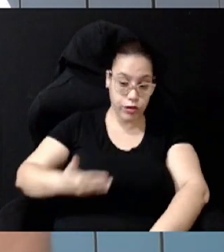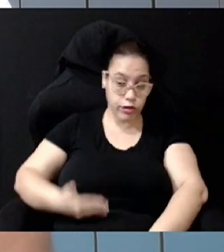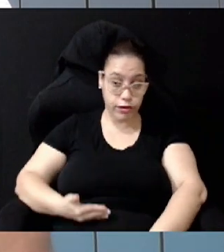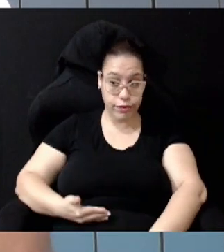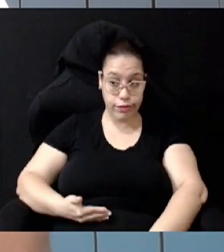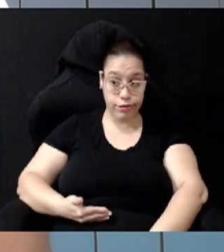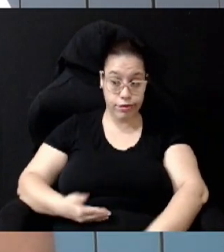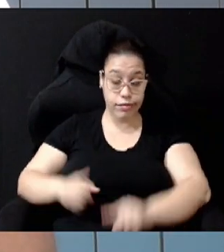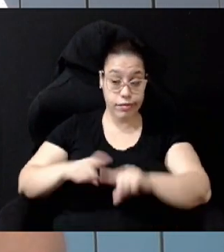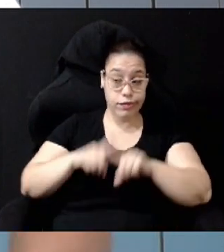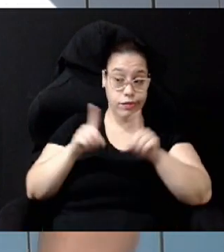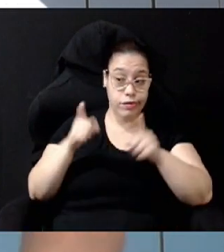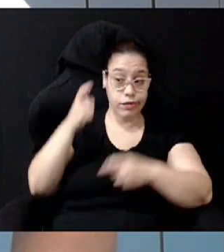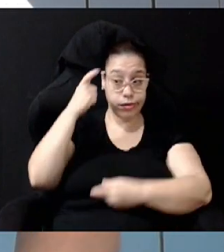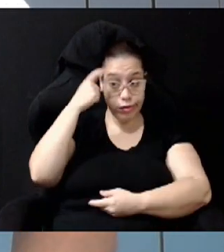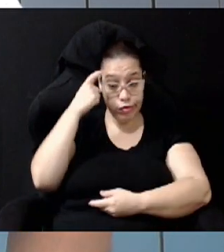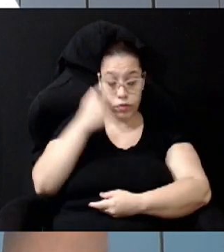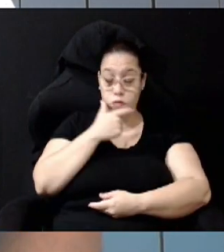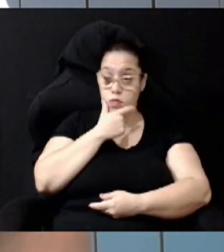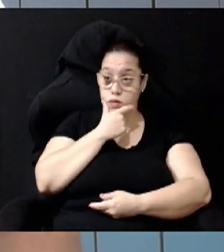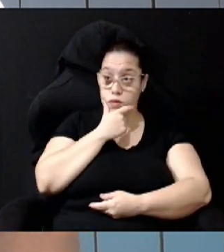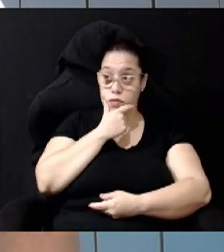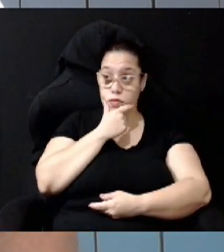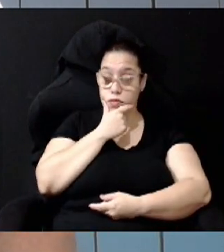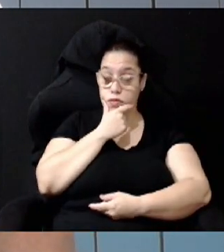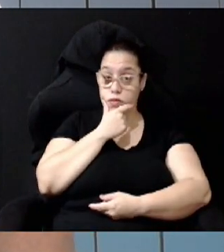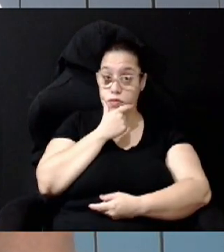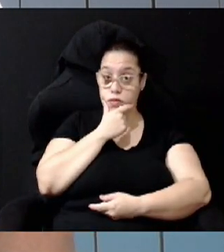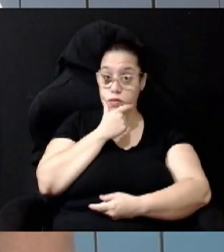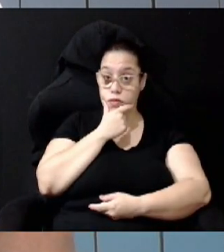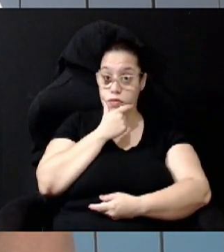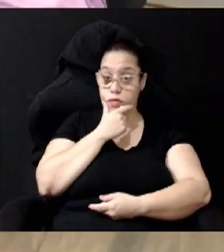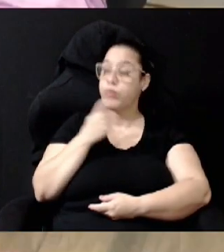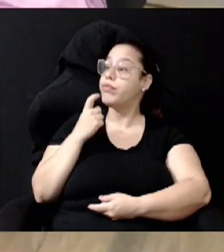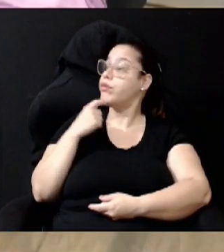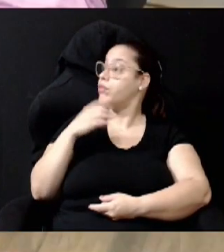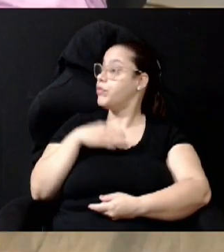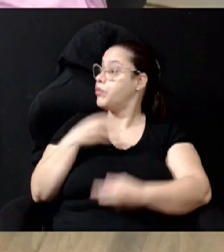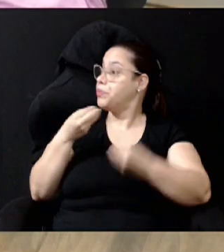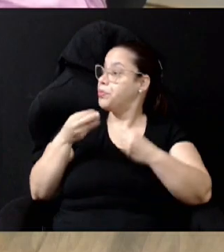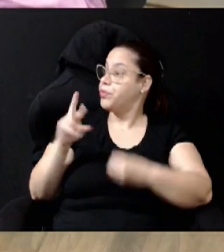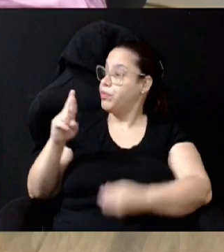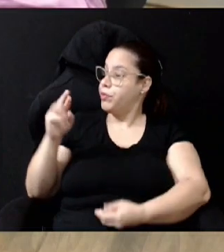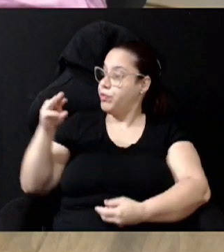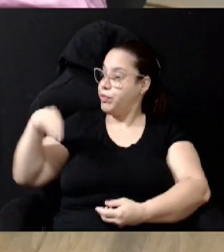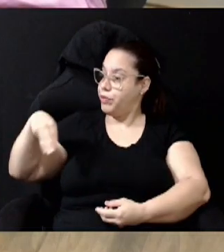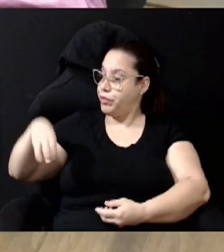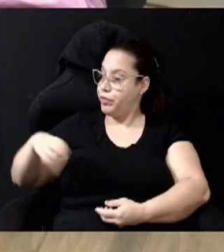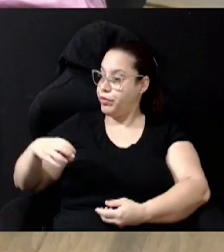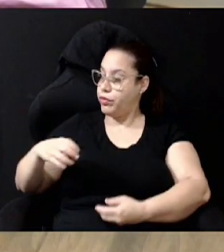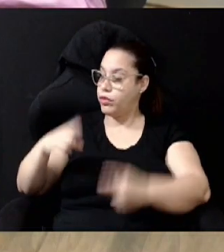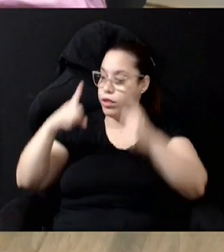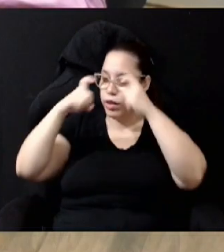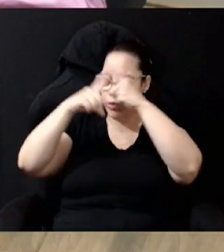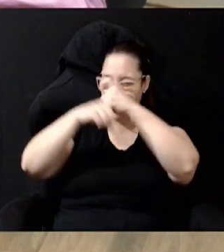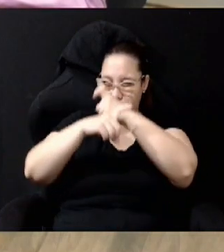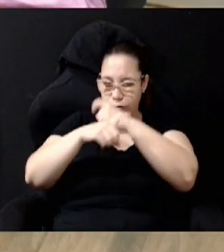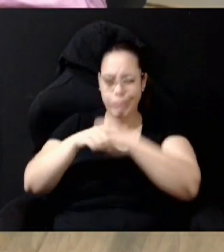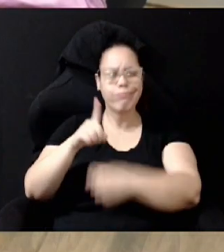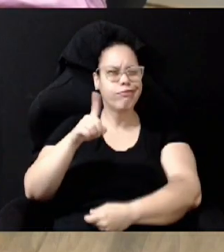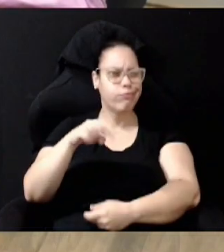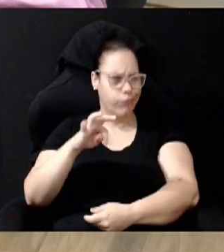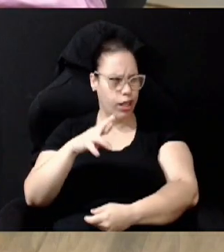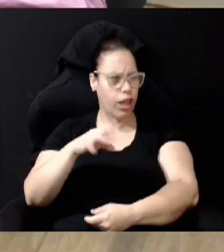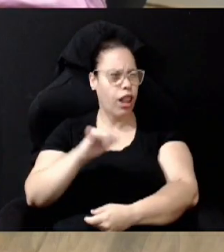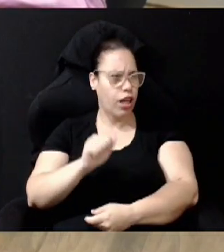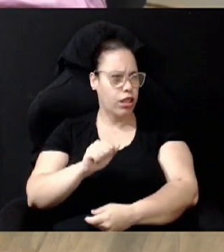a responsabilidade do governo do estado e do governo federal. Campinas, como uma metrópole, tem muitos desafios, Renata? Tem, e toda a cidade tem, né? Acho que